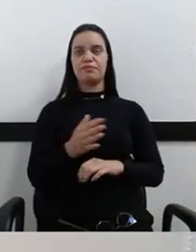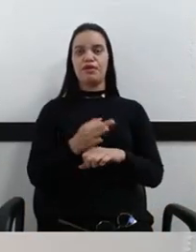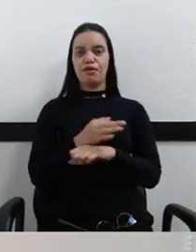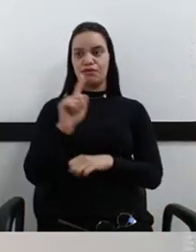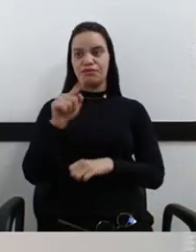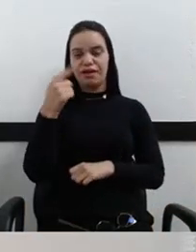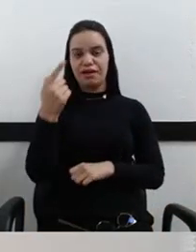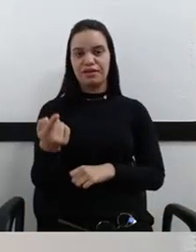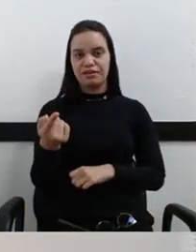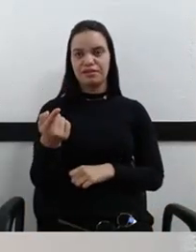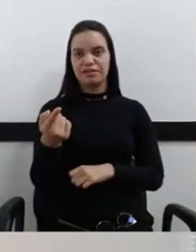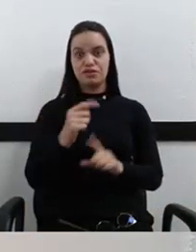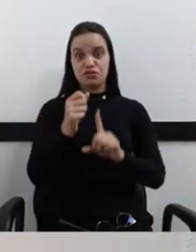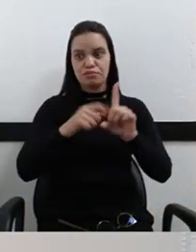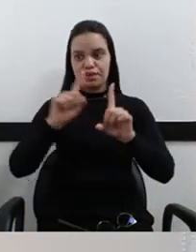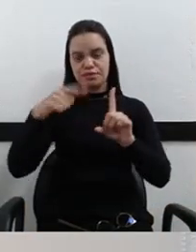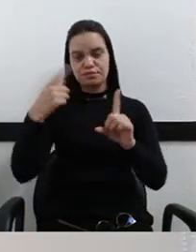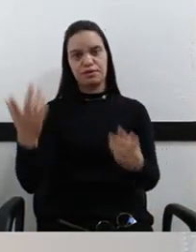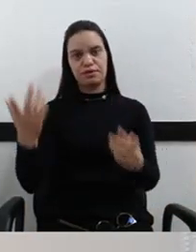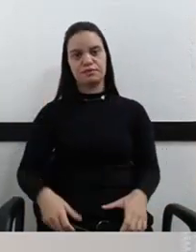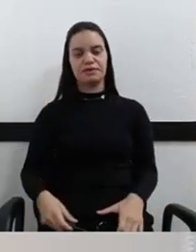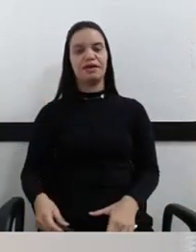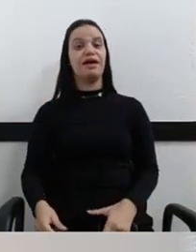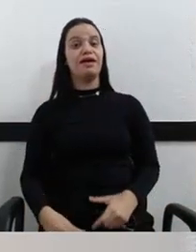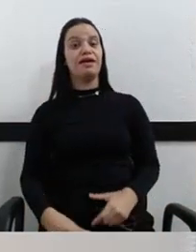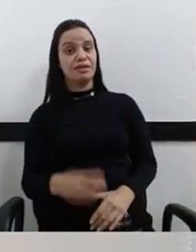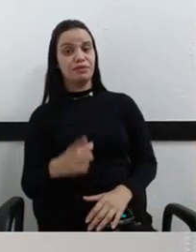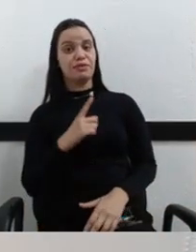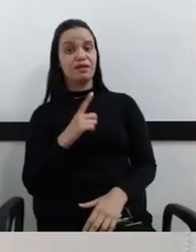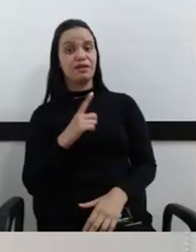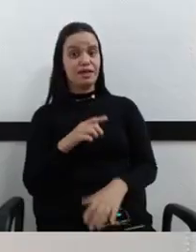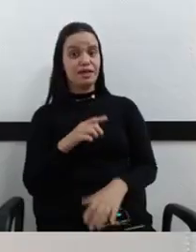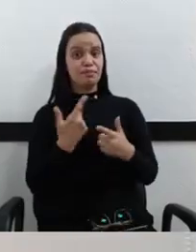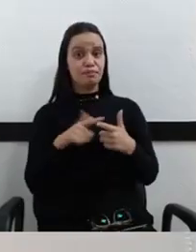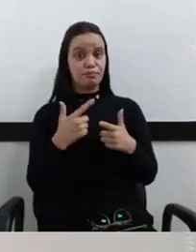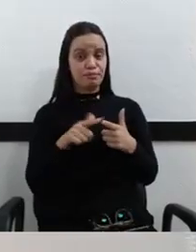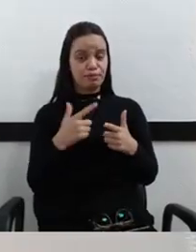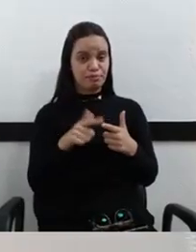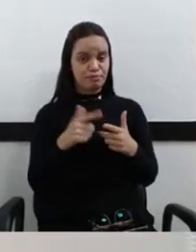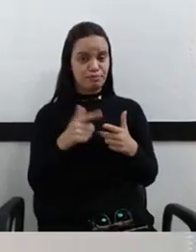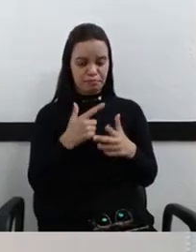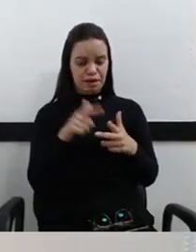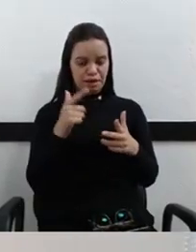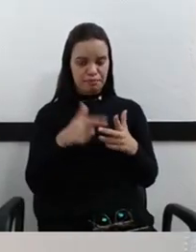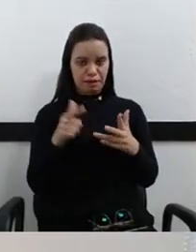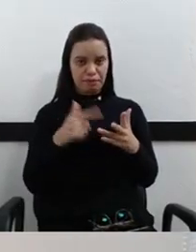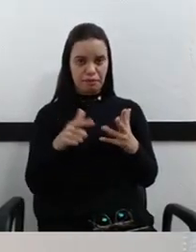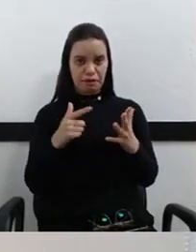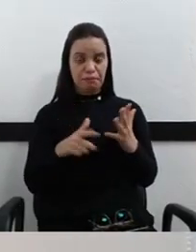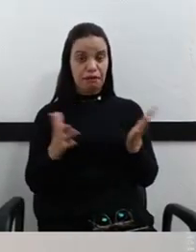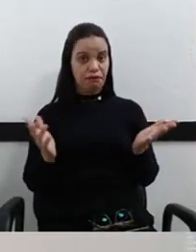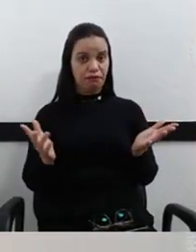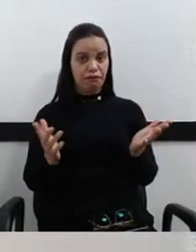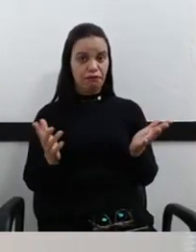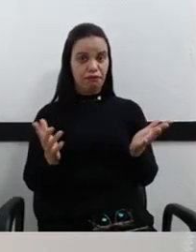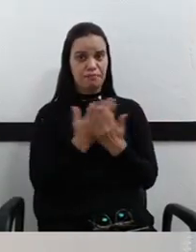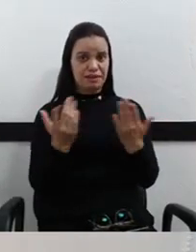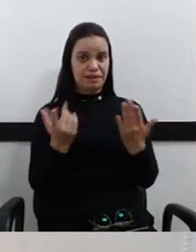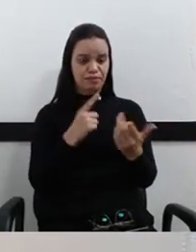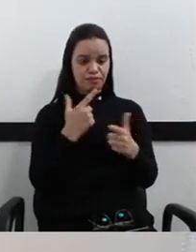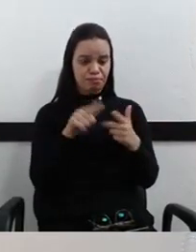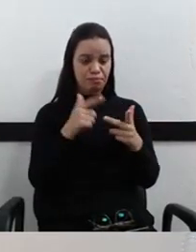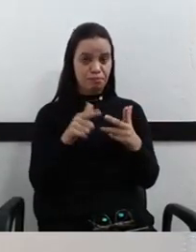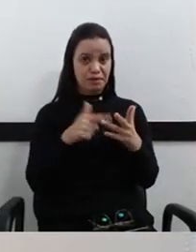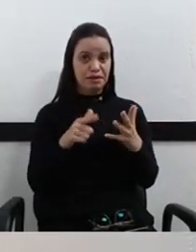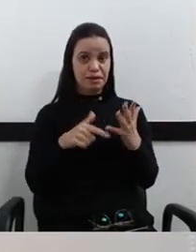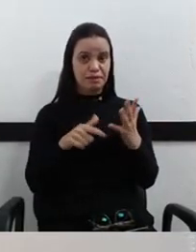ele não consegue lançar esses dias. Então ele tem vários problemas no sistema atual que talvez não foram pensados quando o sistema foi criado. Talvez copiar o modelo